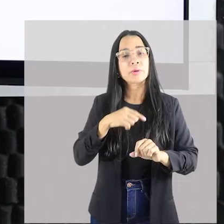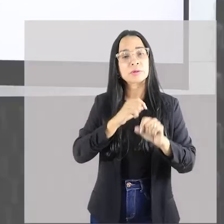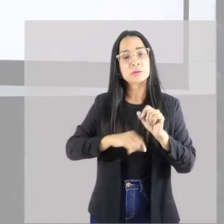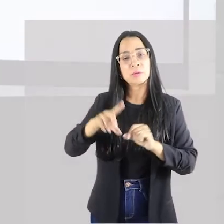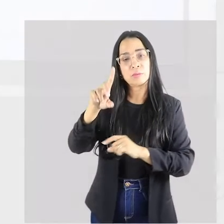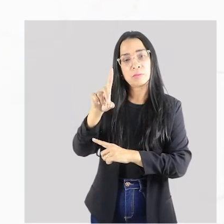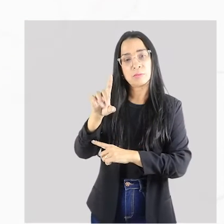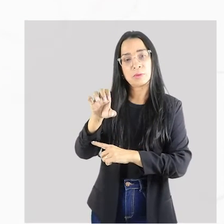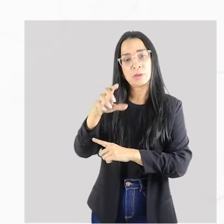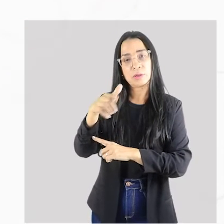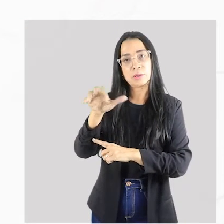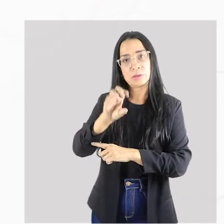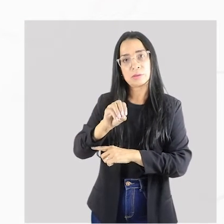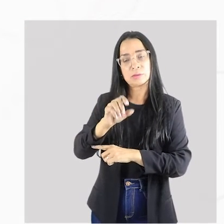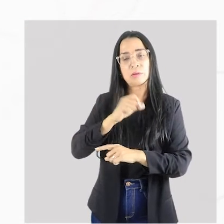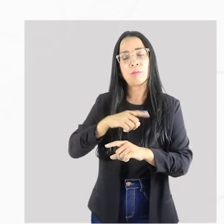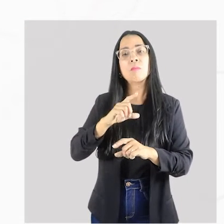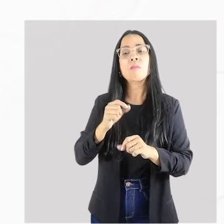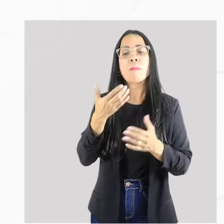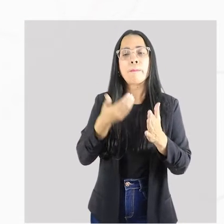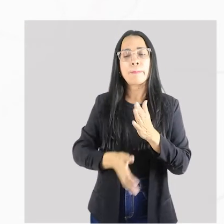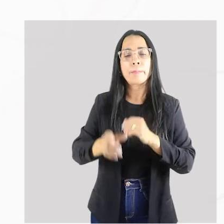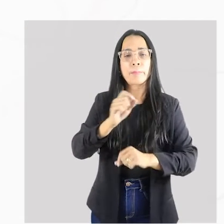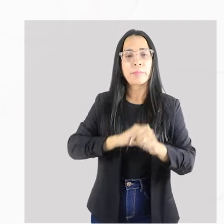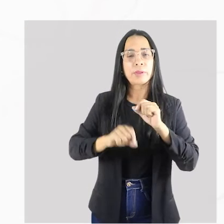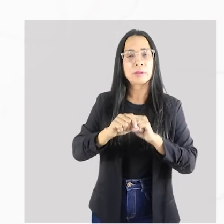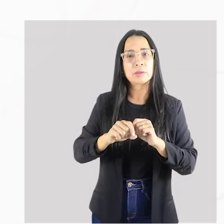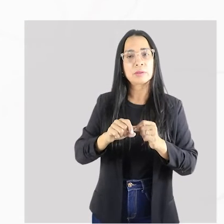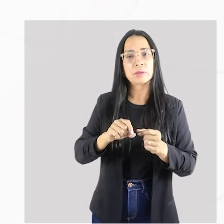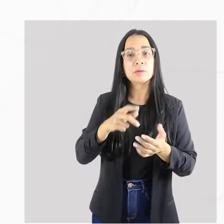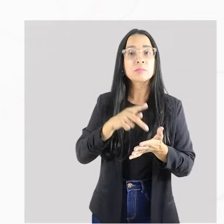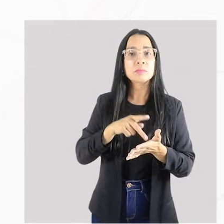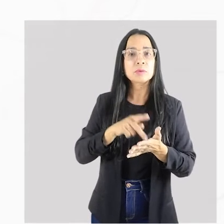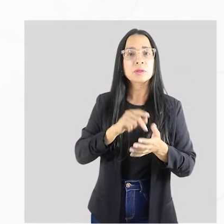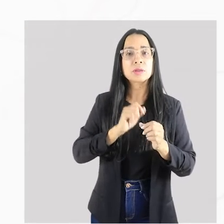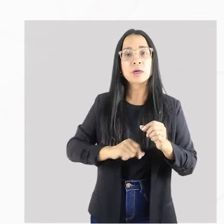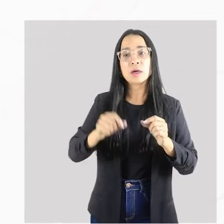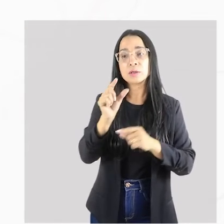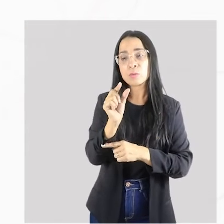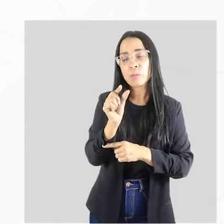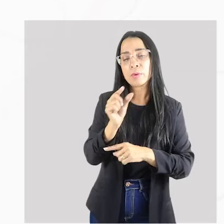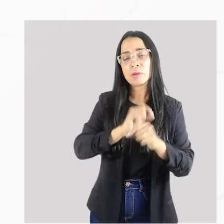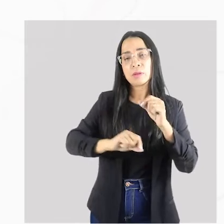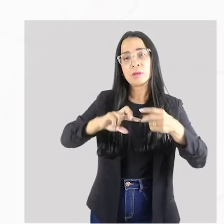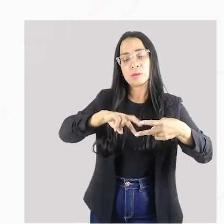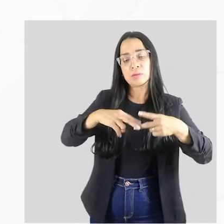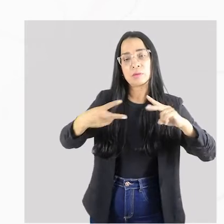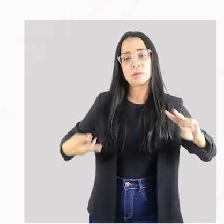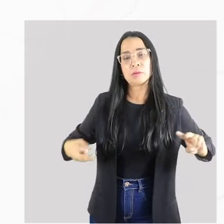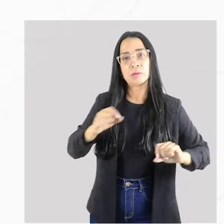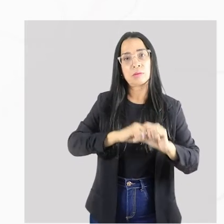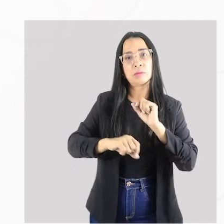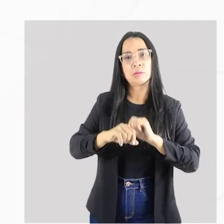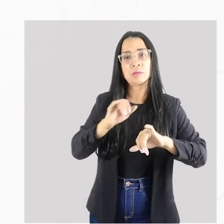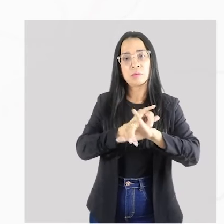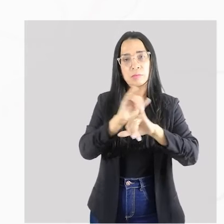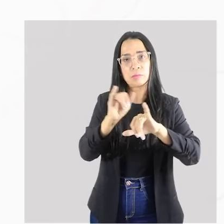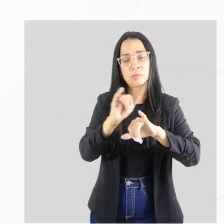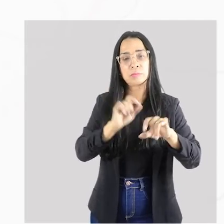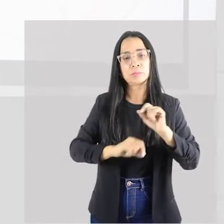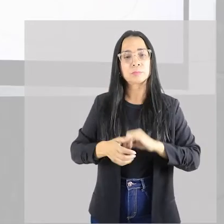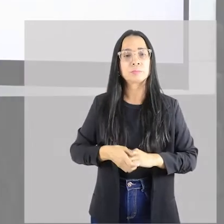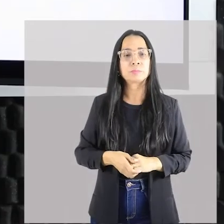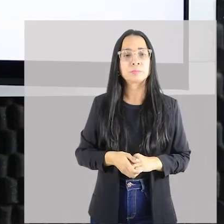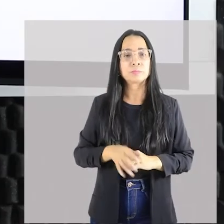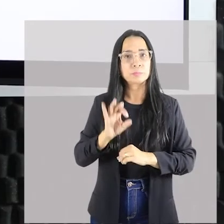de deleção, você vai perder, né, de fato ali um fragmento, né, um pedaço ali da tua informação genética,